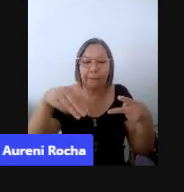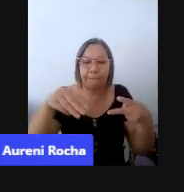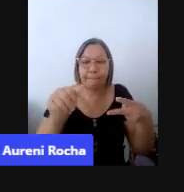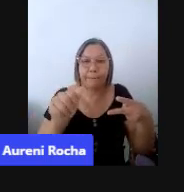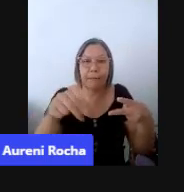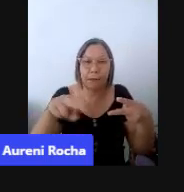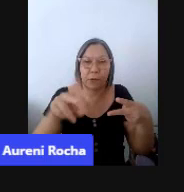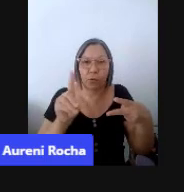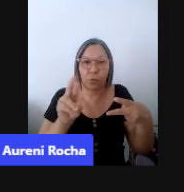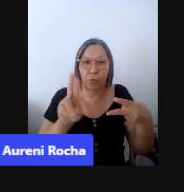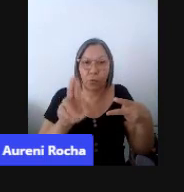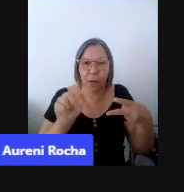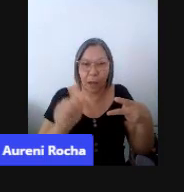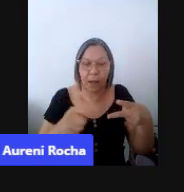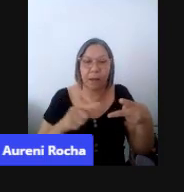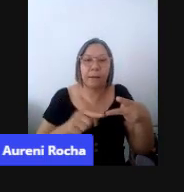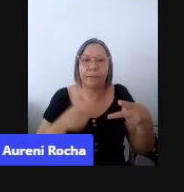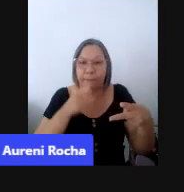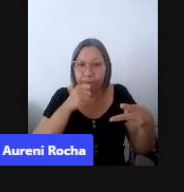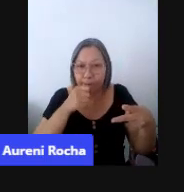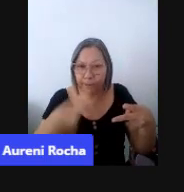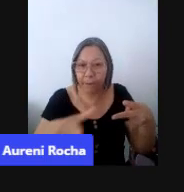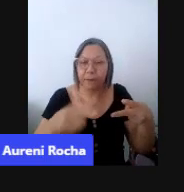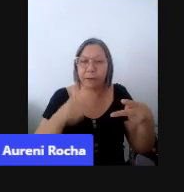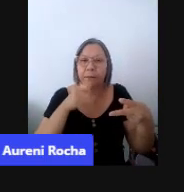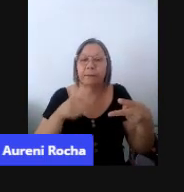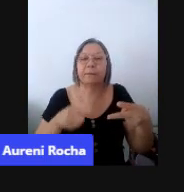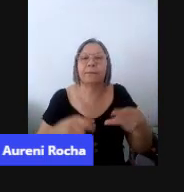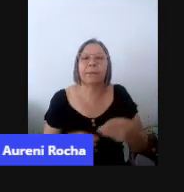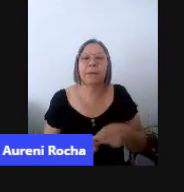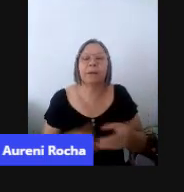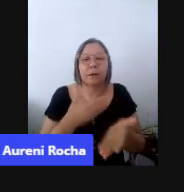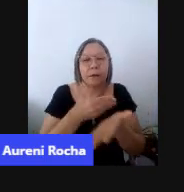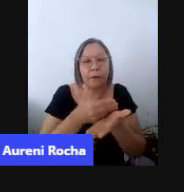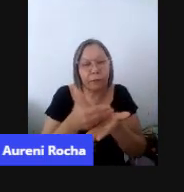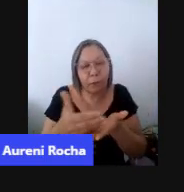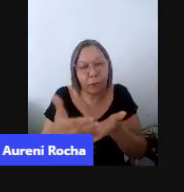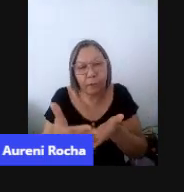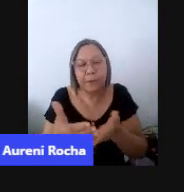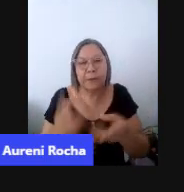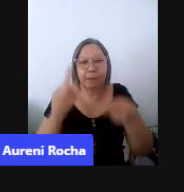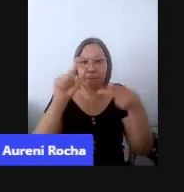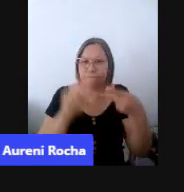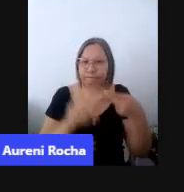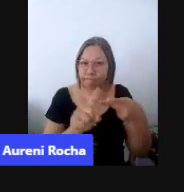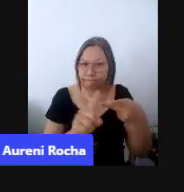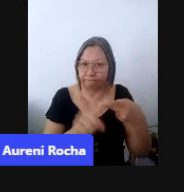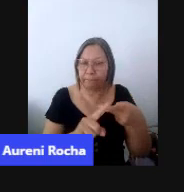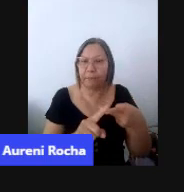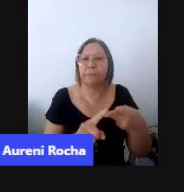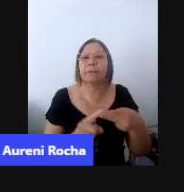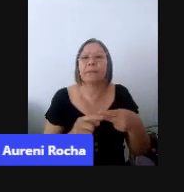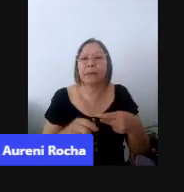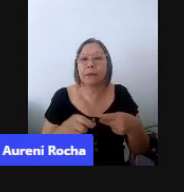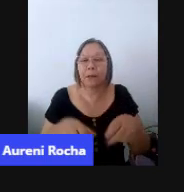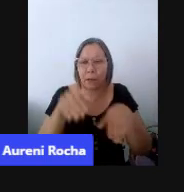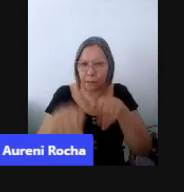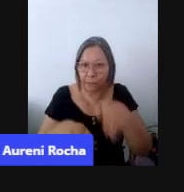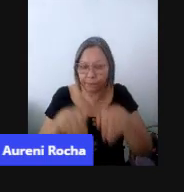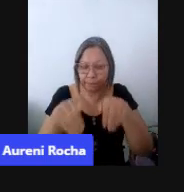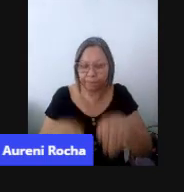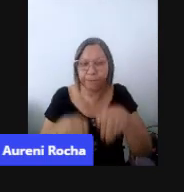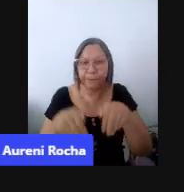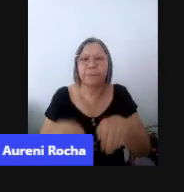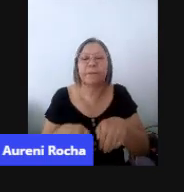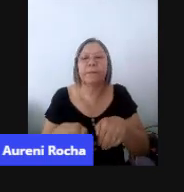um pouco mais sobre o nosso trabalho com o tatu-canastra. O tatu-canastra, Preodontes